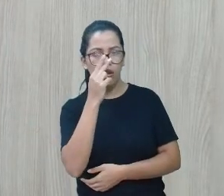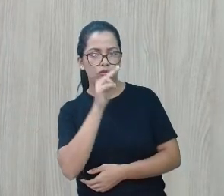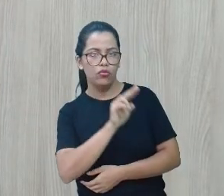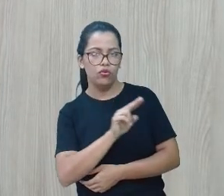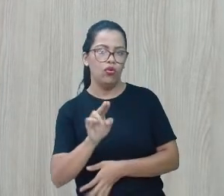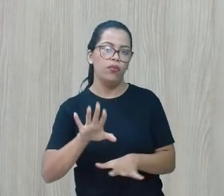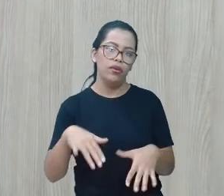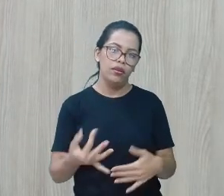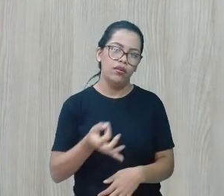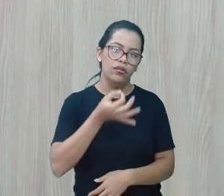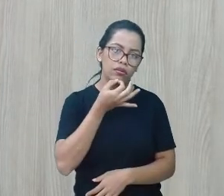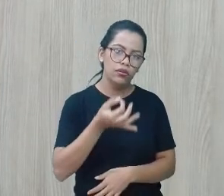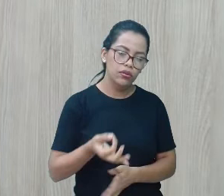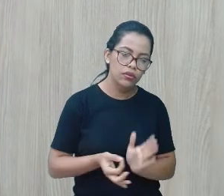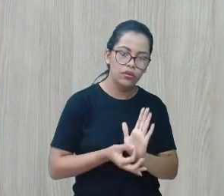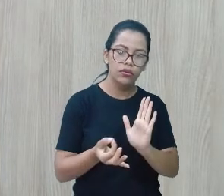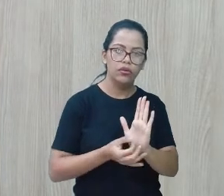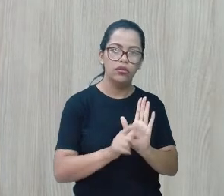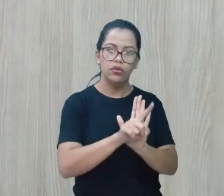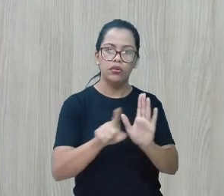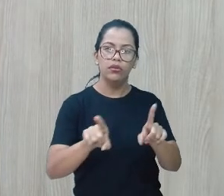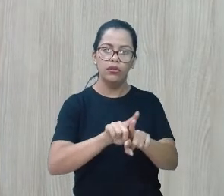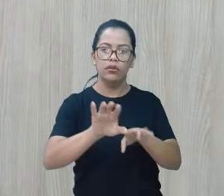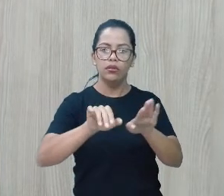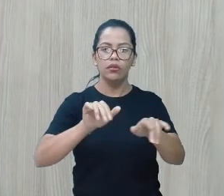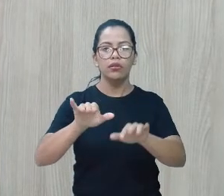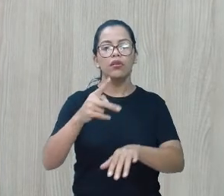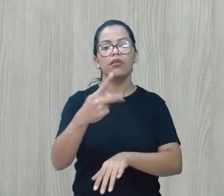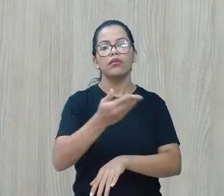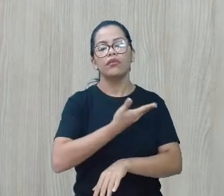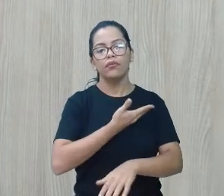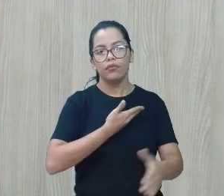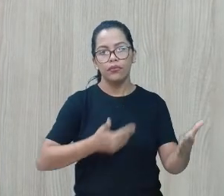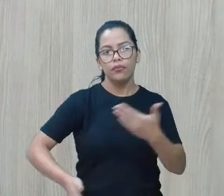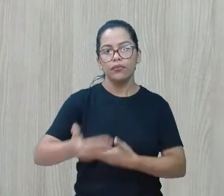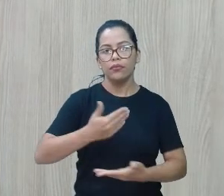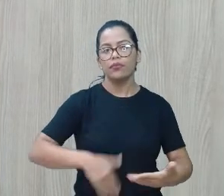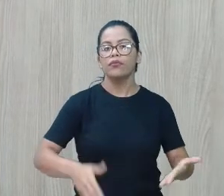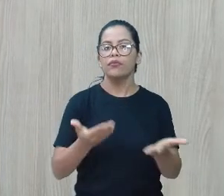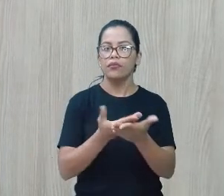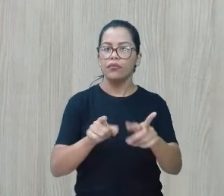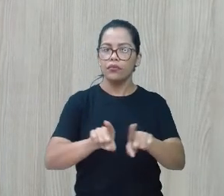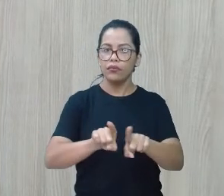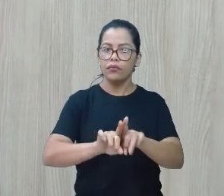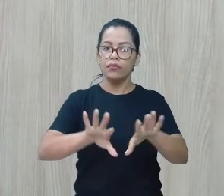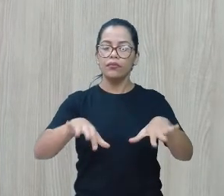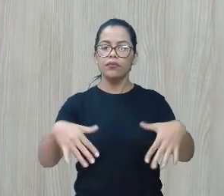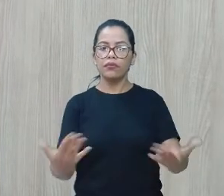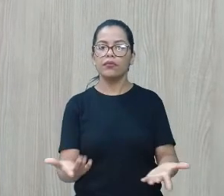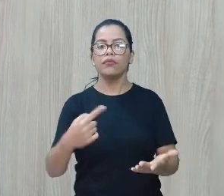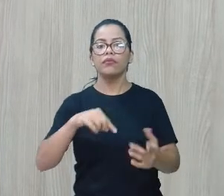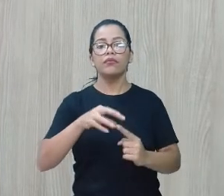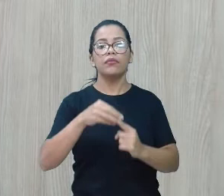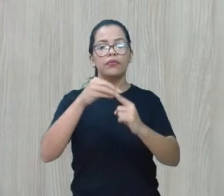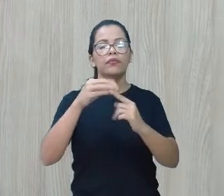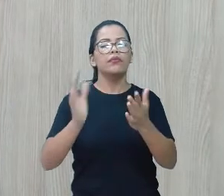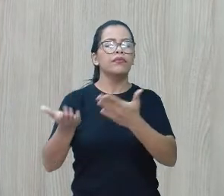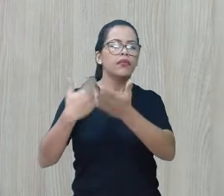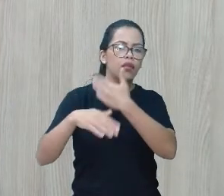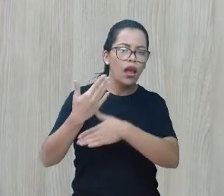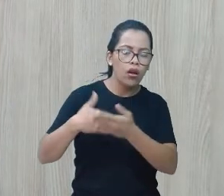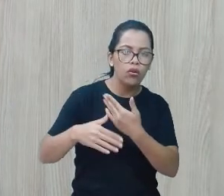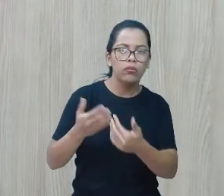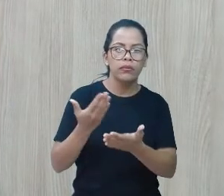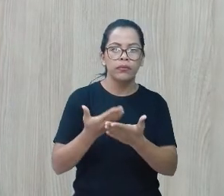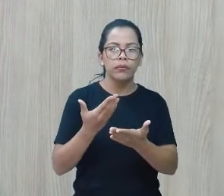sugestão é você também chama aí teu colega para participar da aula também. Sobre o tema, né, desde que a gente está falando, principalmente desde a aula anterior,